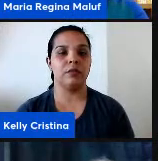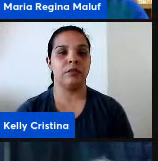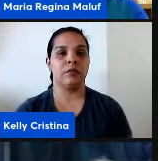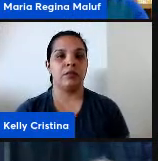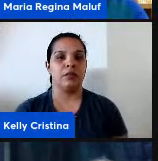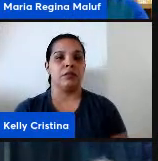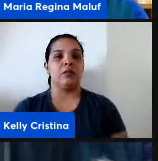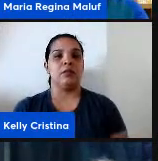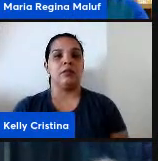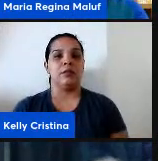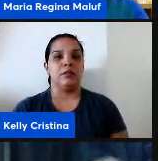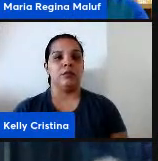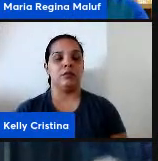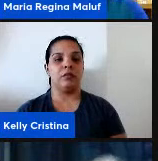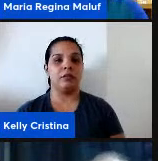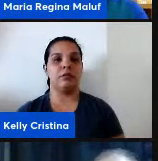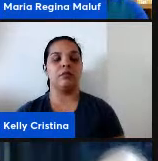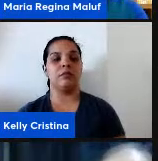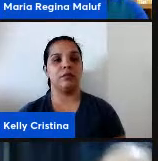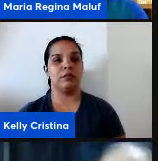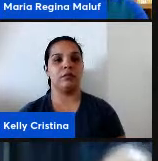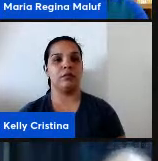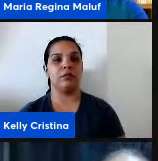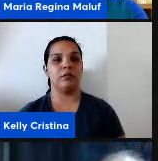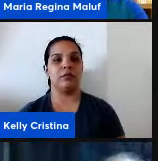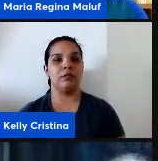Mas é um prazer, né?